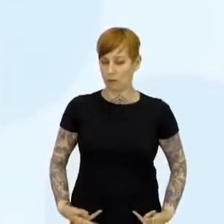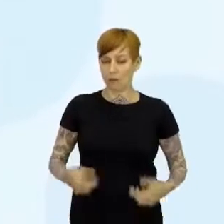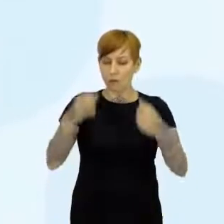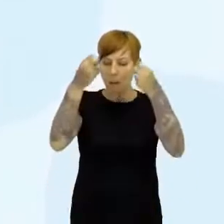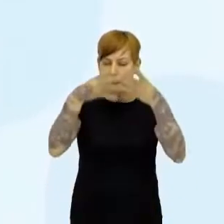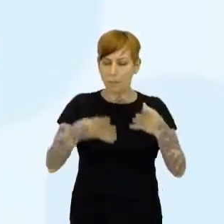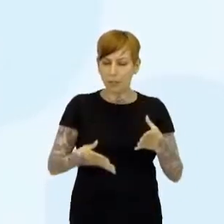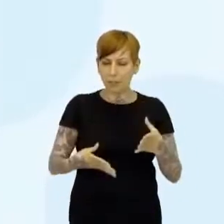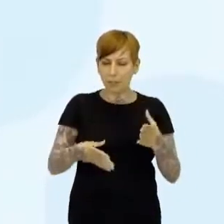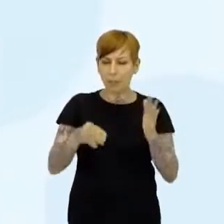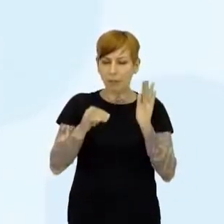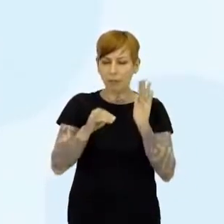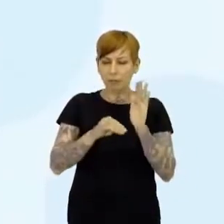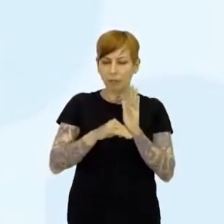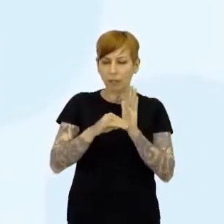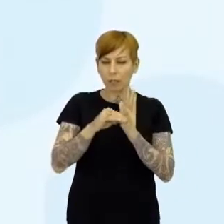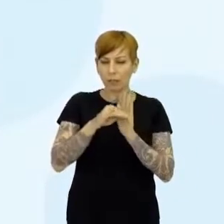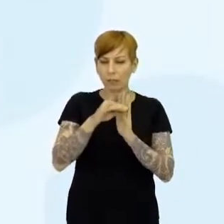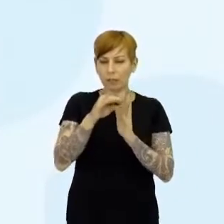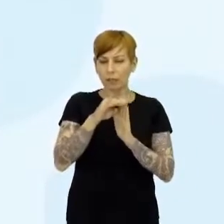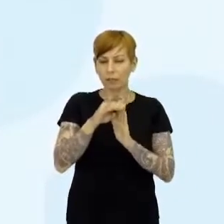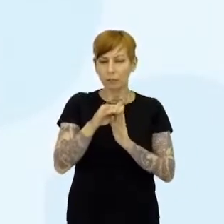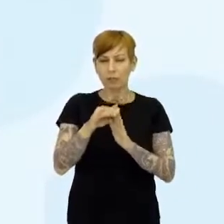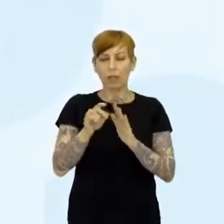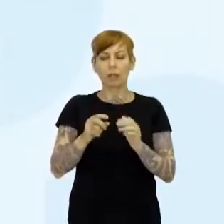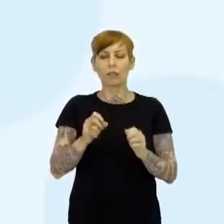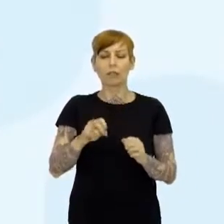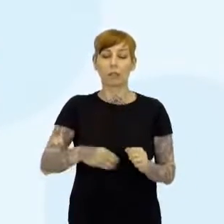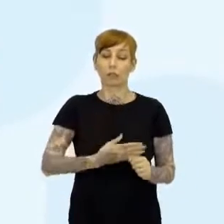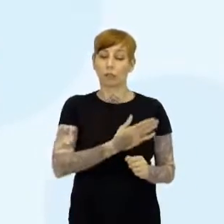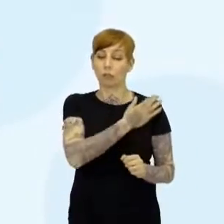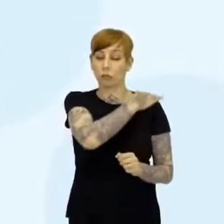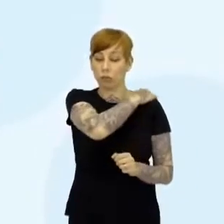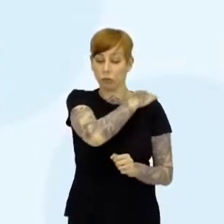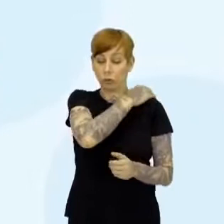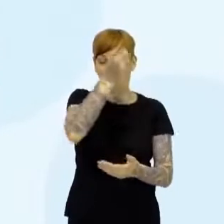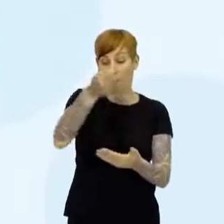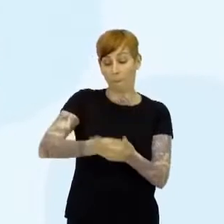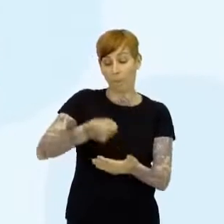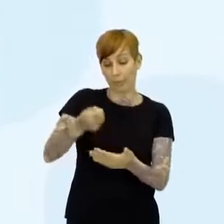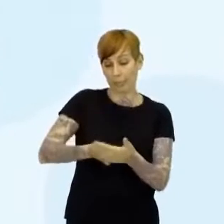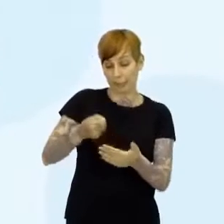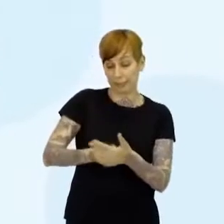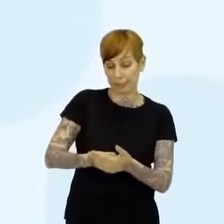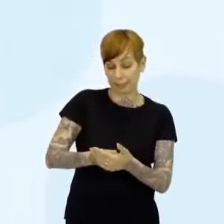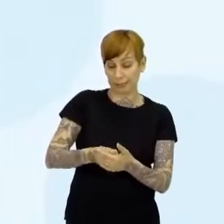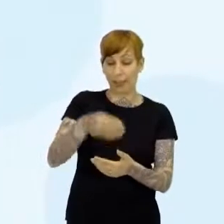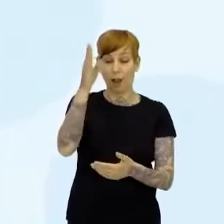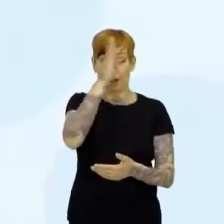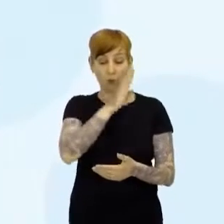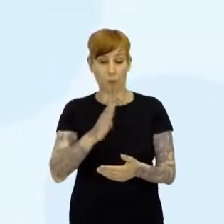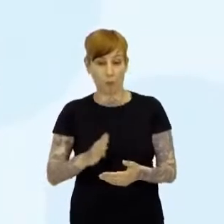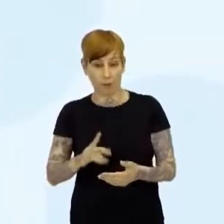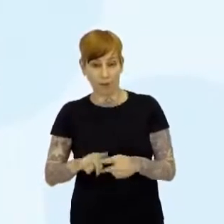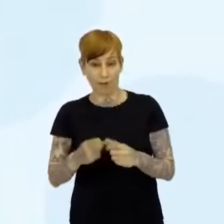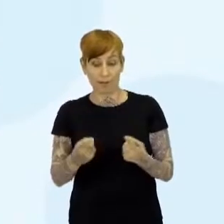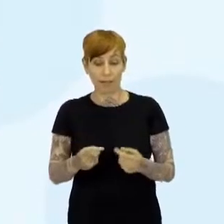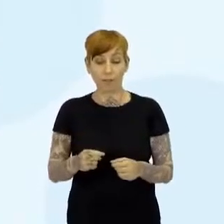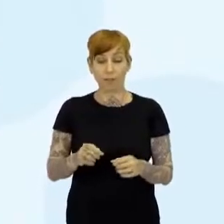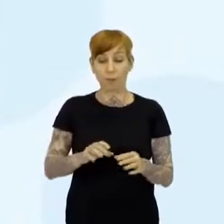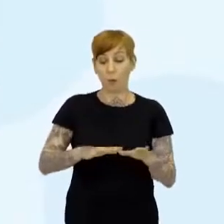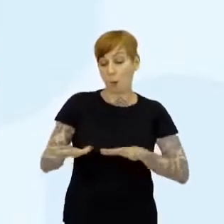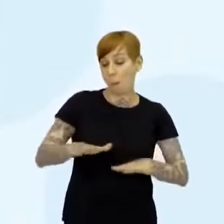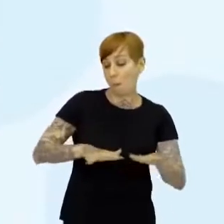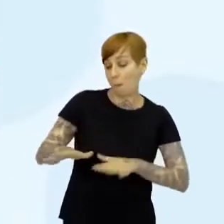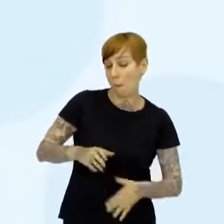ditadura militar no Brasil, apontando para a questão da violação dos direitos humanos e para os movimentos de resistência